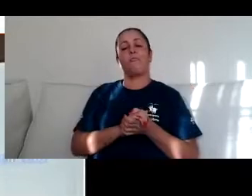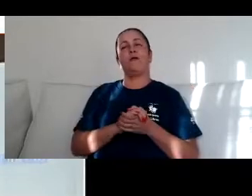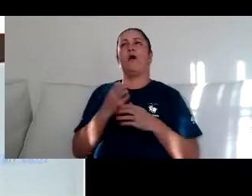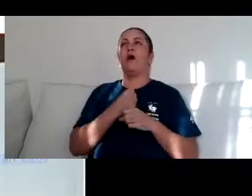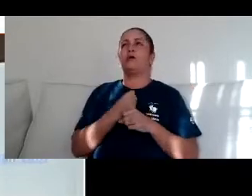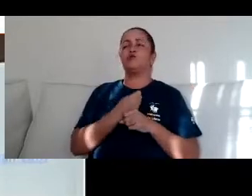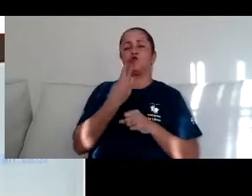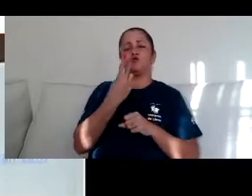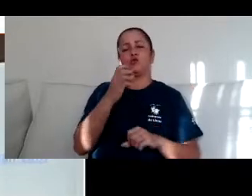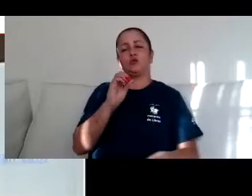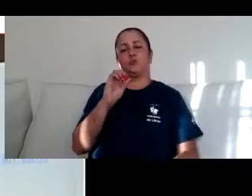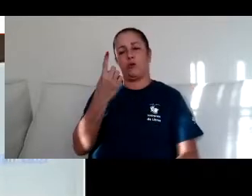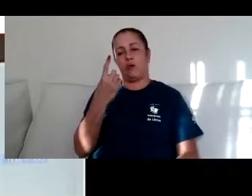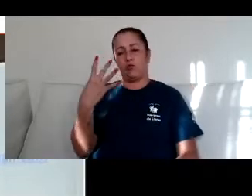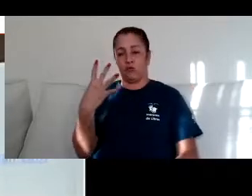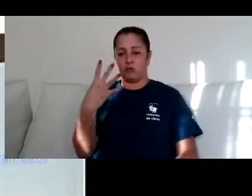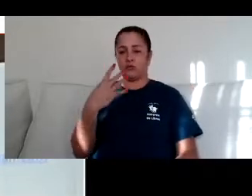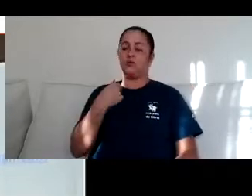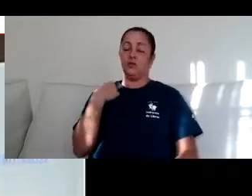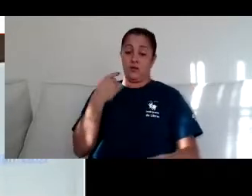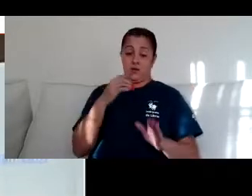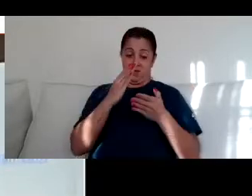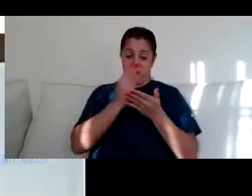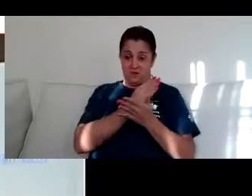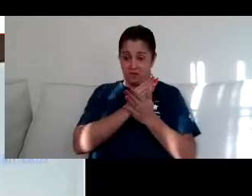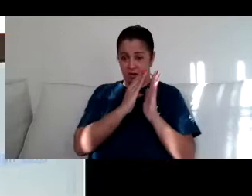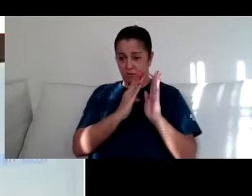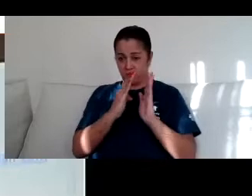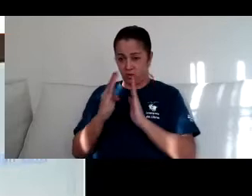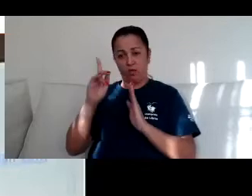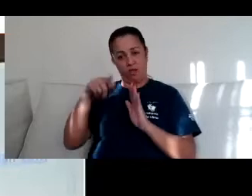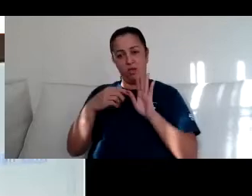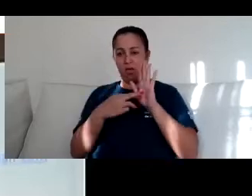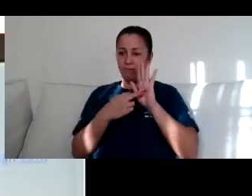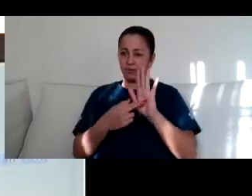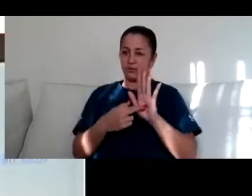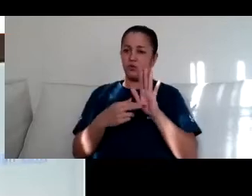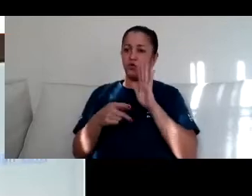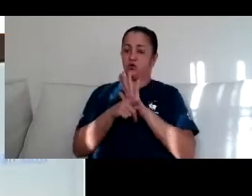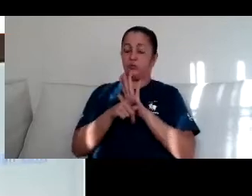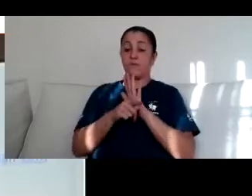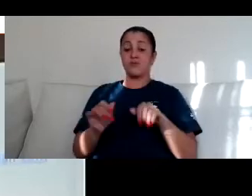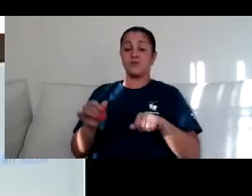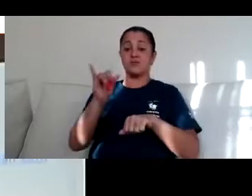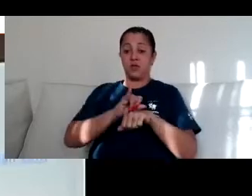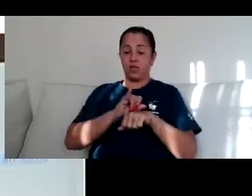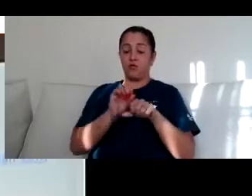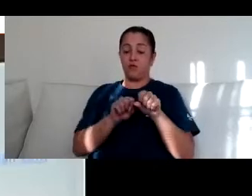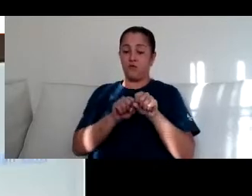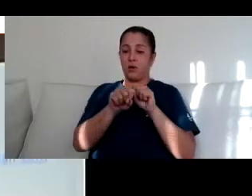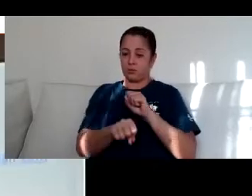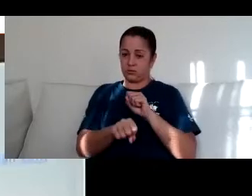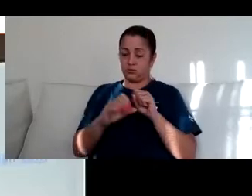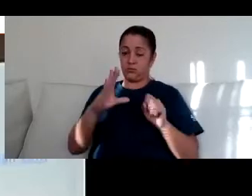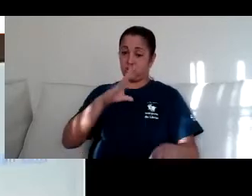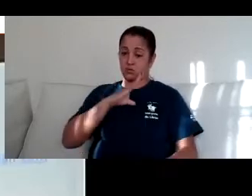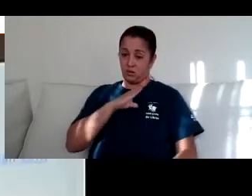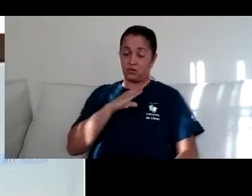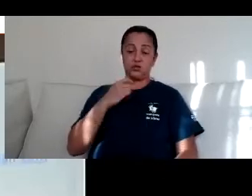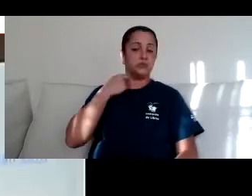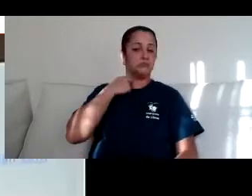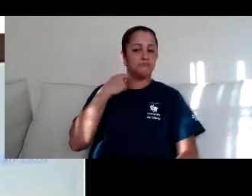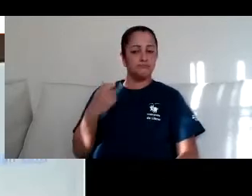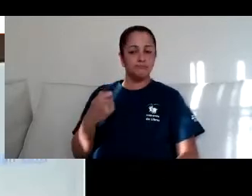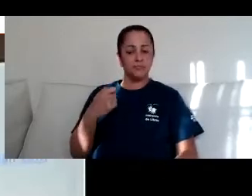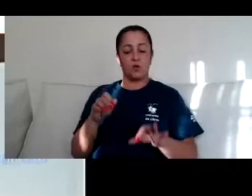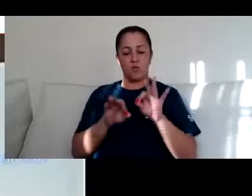nossa biblioteca foi a representante do Centro de Formação Cultural Cidade de Tiradentes no projeto Plataformas dos Centros